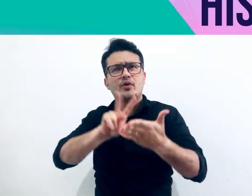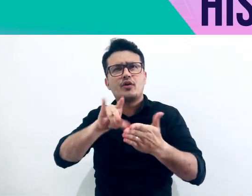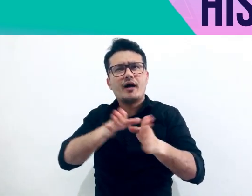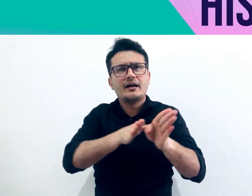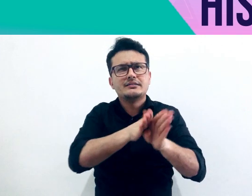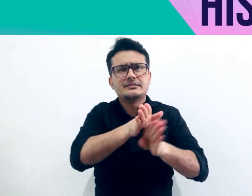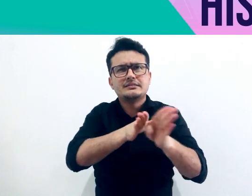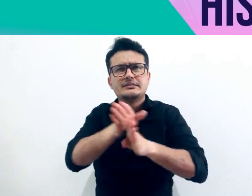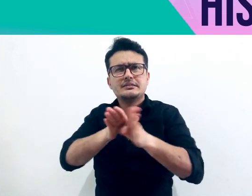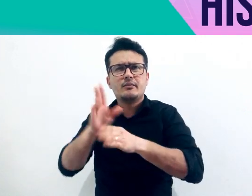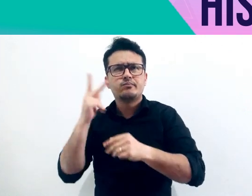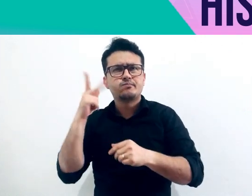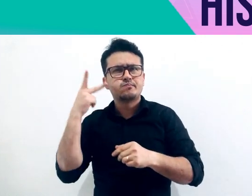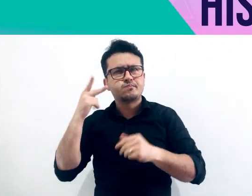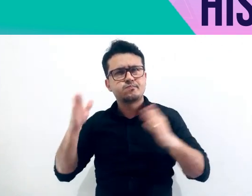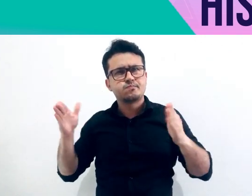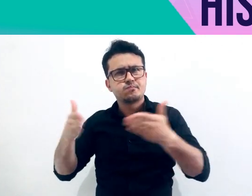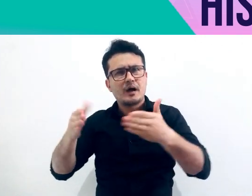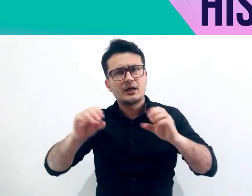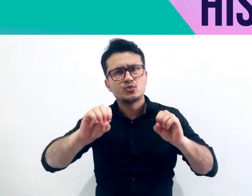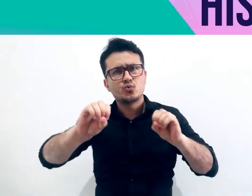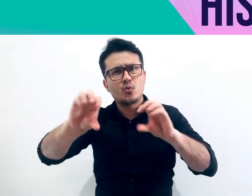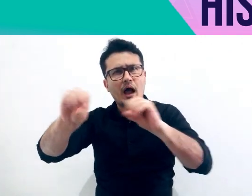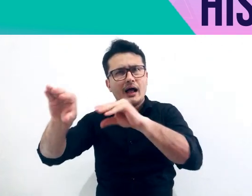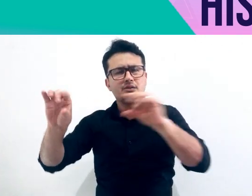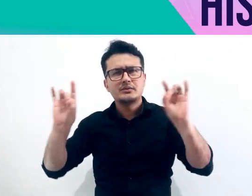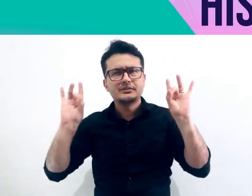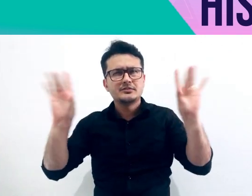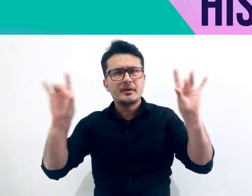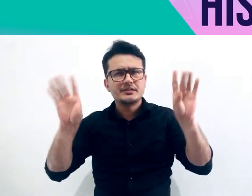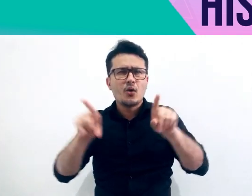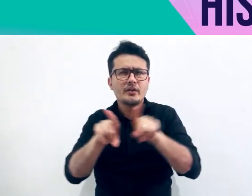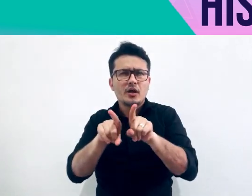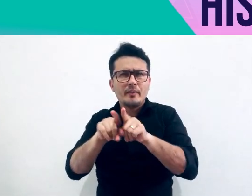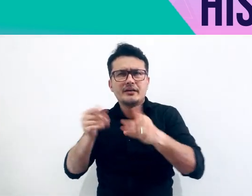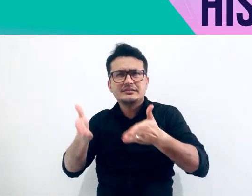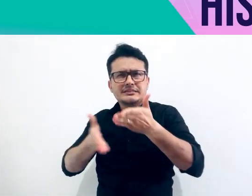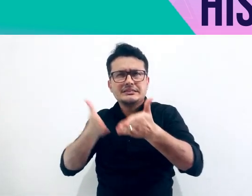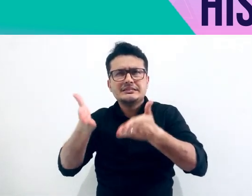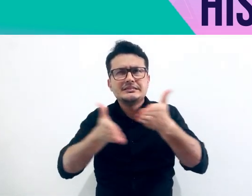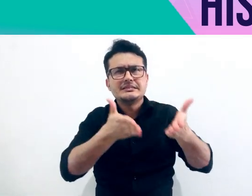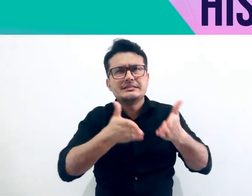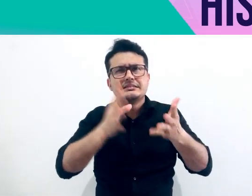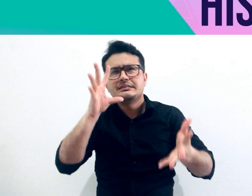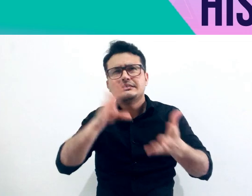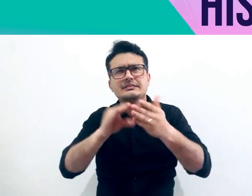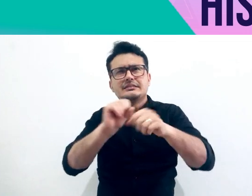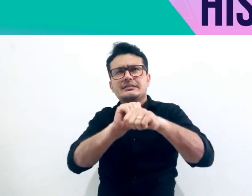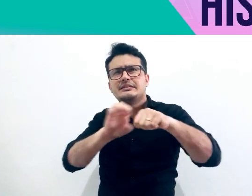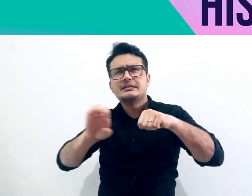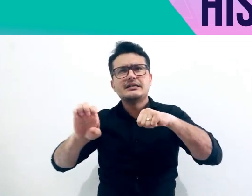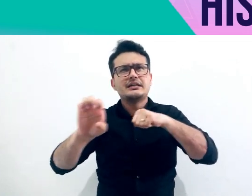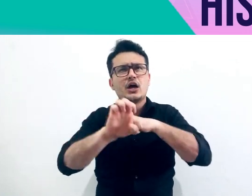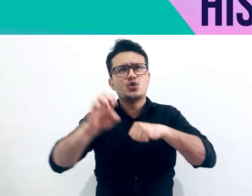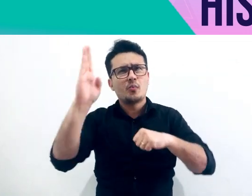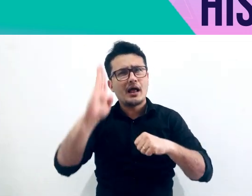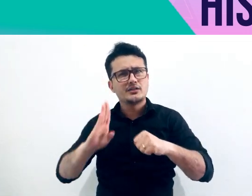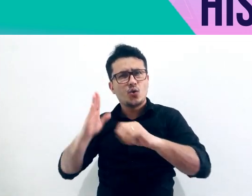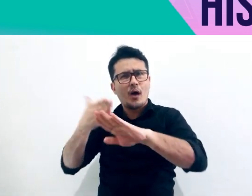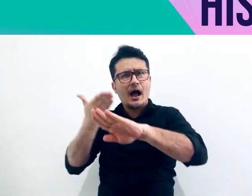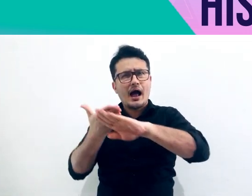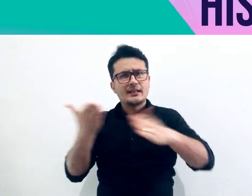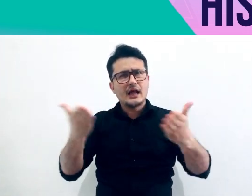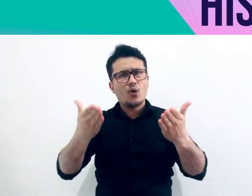legais, resoluções e documentos norteadores que orientam a política para a educação especial e o atendimento